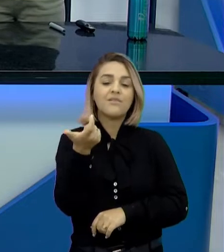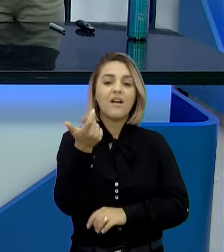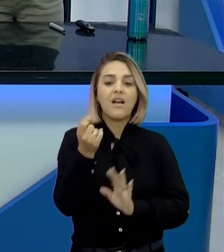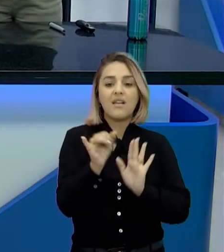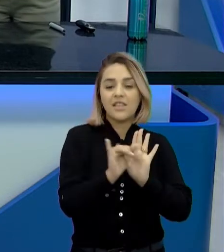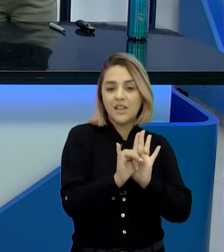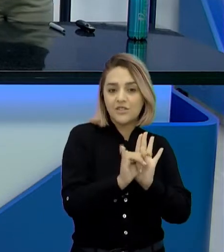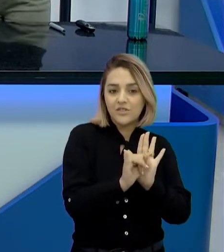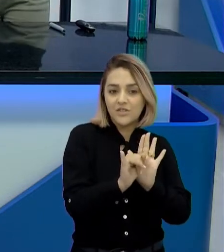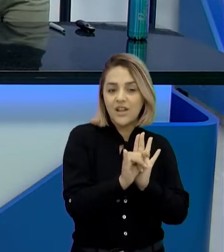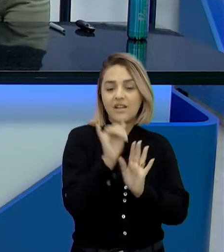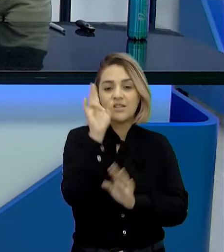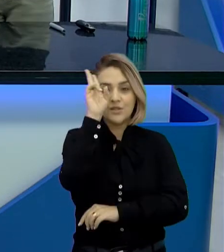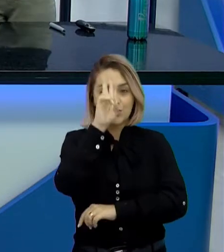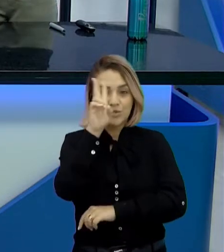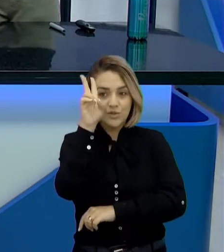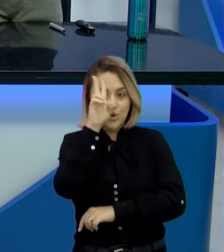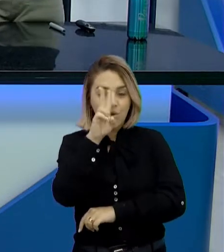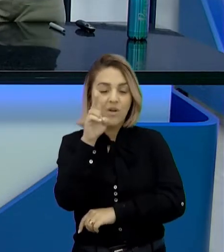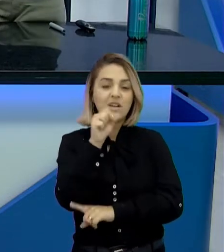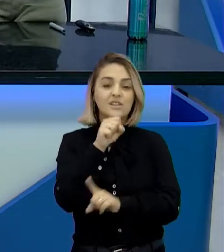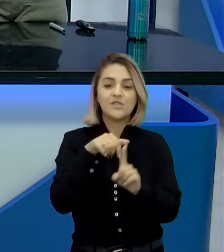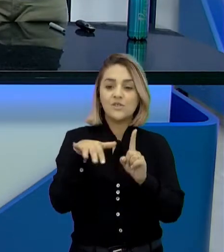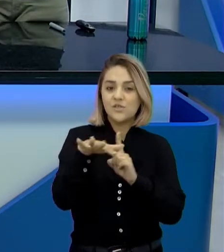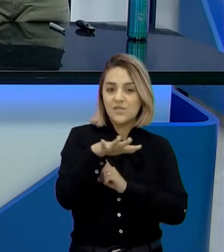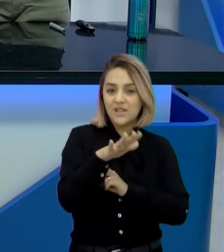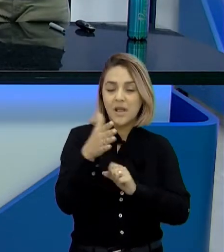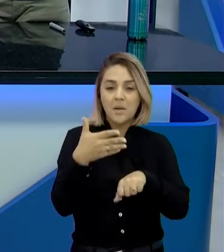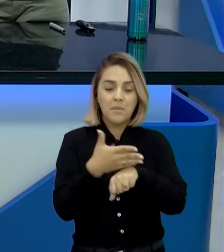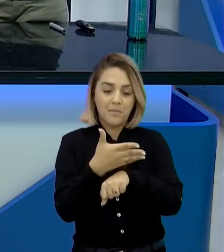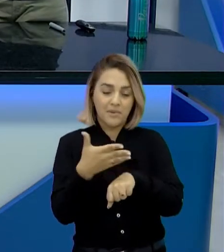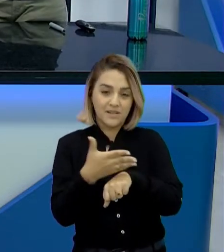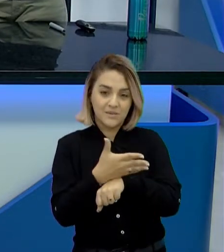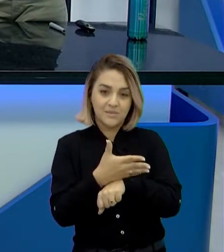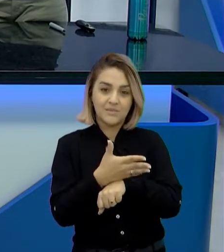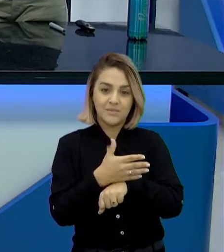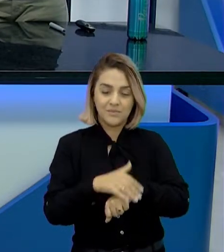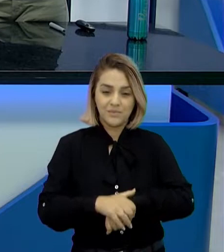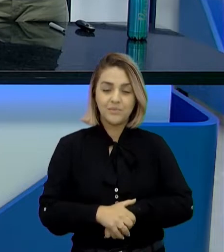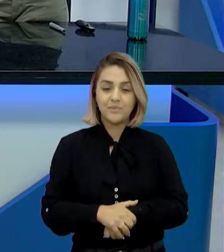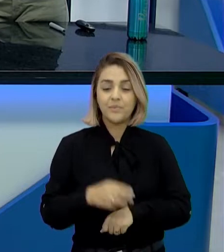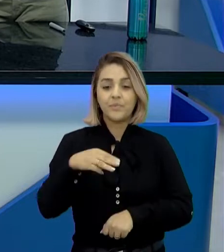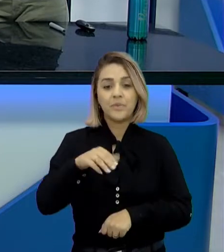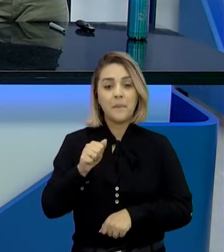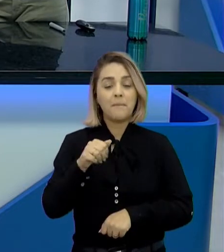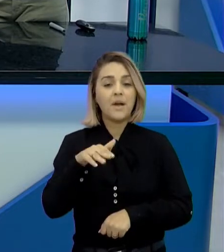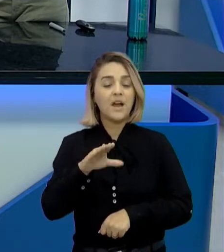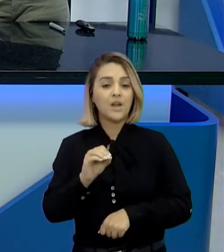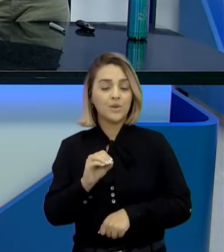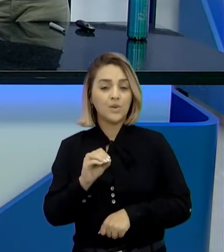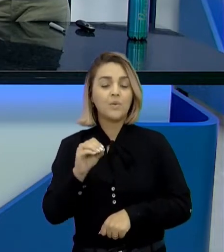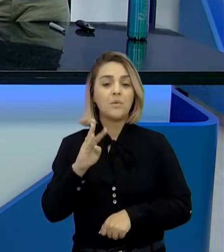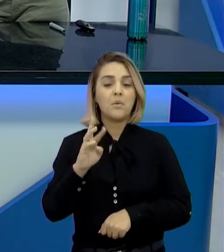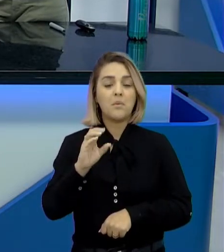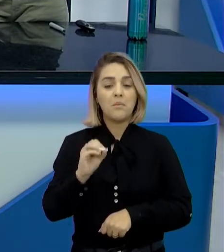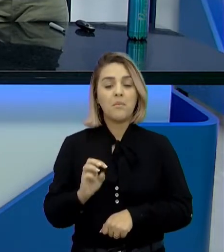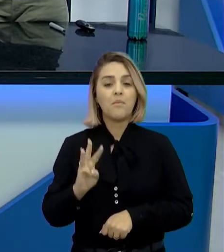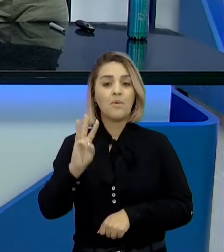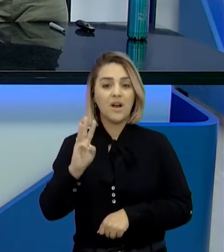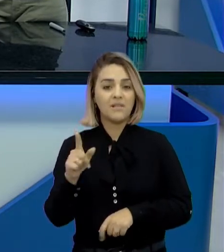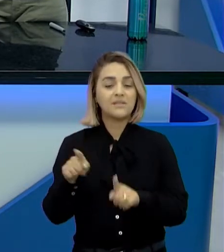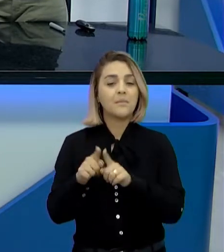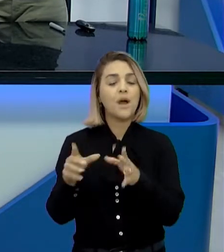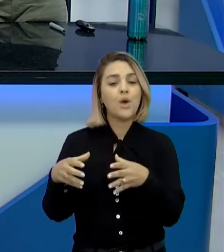a história, a sociedade envolvida naquela história ali do Mano Brown em si e do grupo, né, do grupo